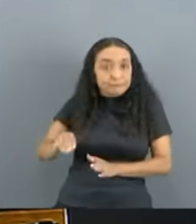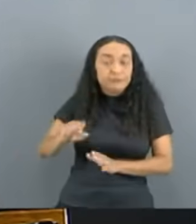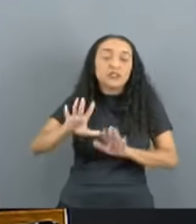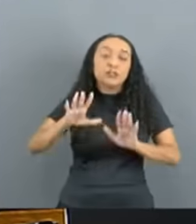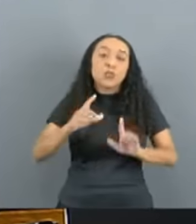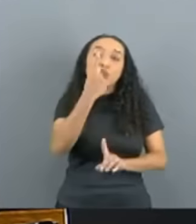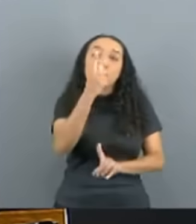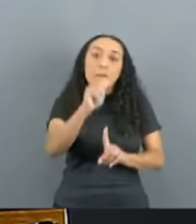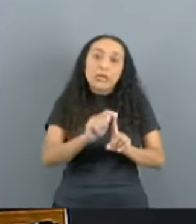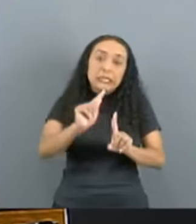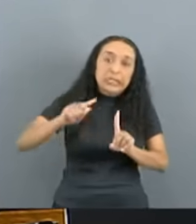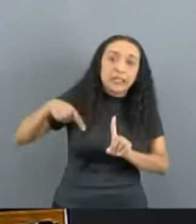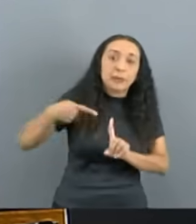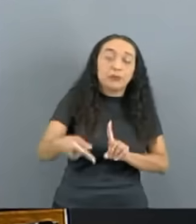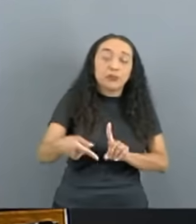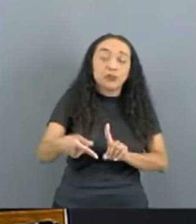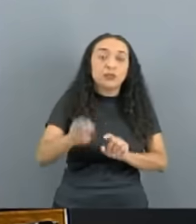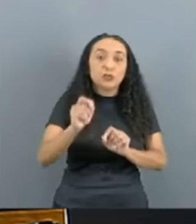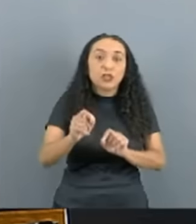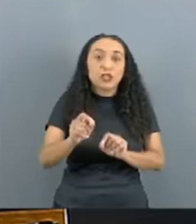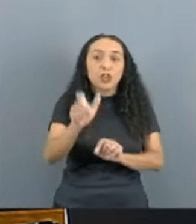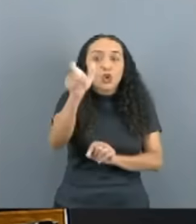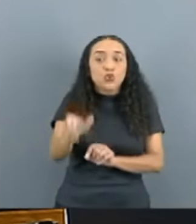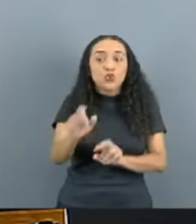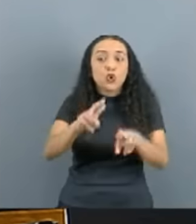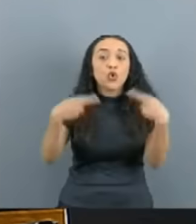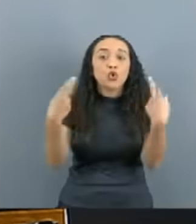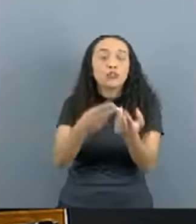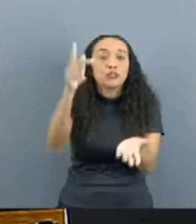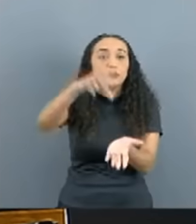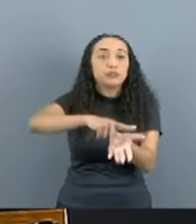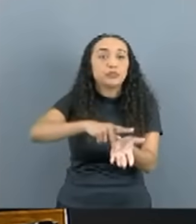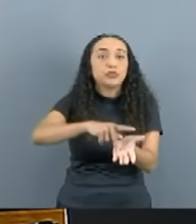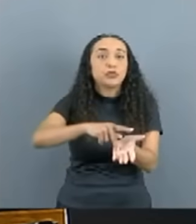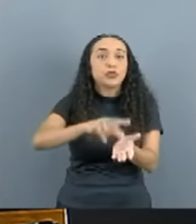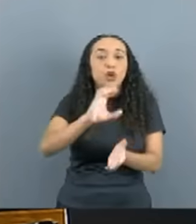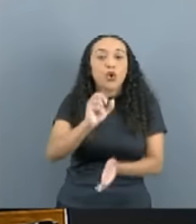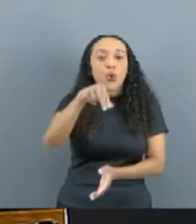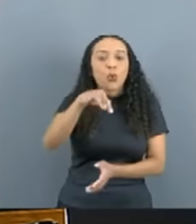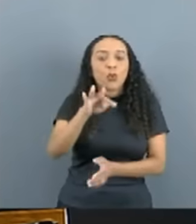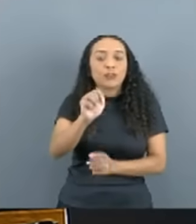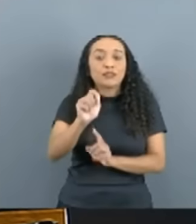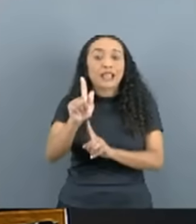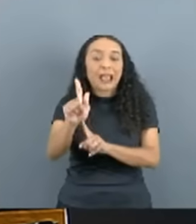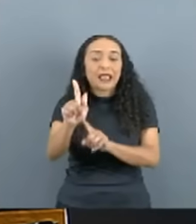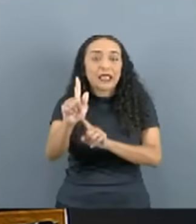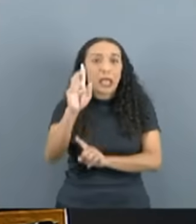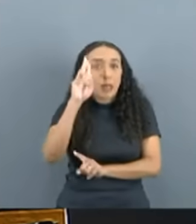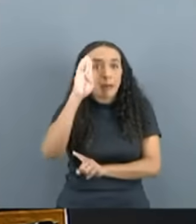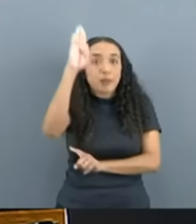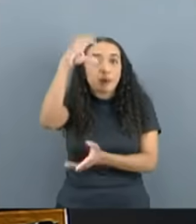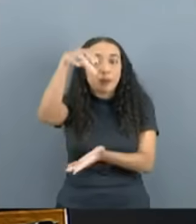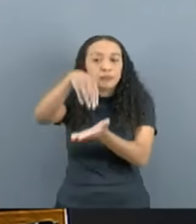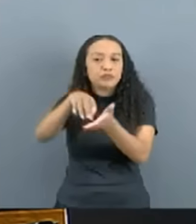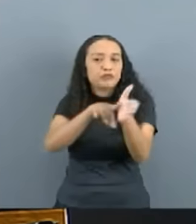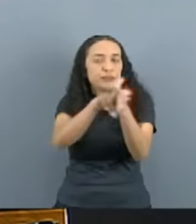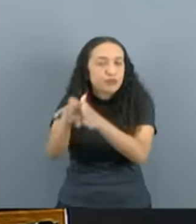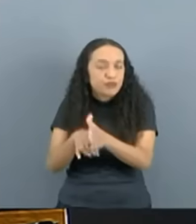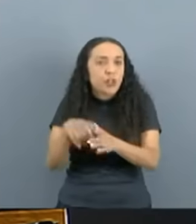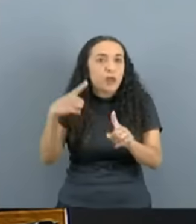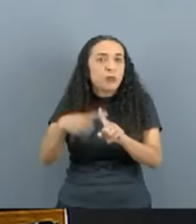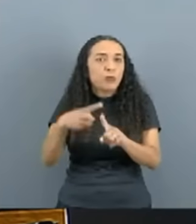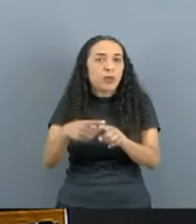um mês após a alerta, o senhor se reuniu oficialmente com a CONTAG, uma das principais entidades investigadas por aplicar